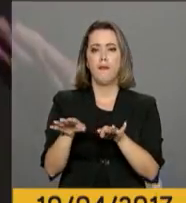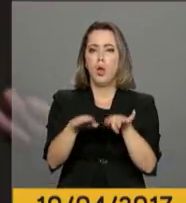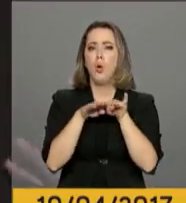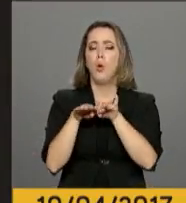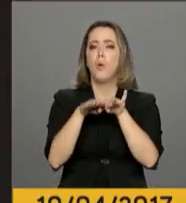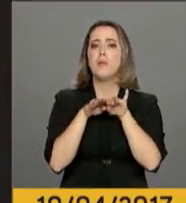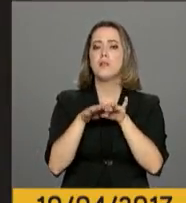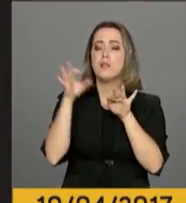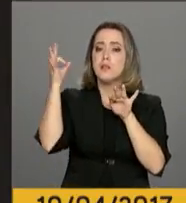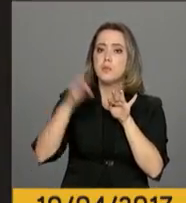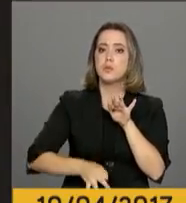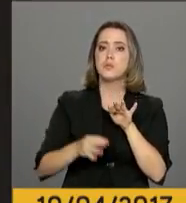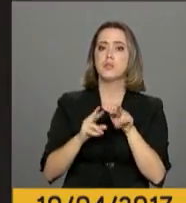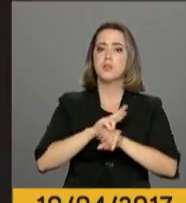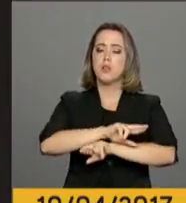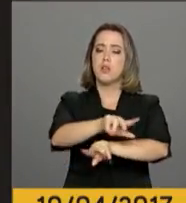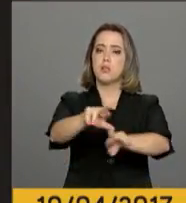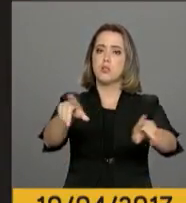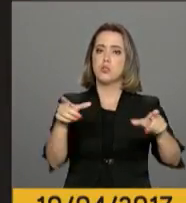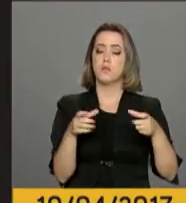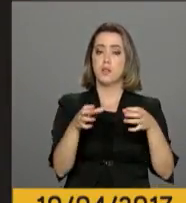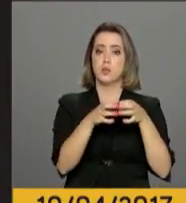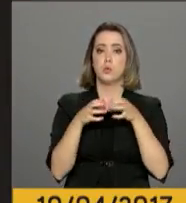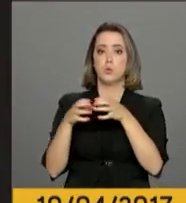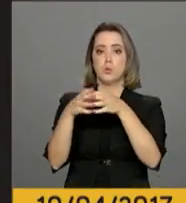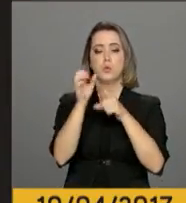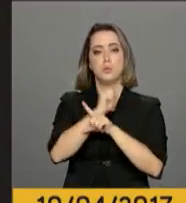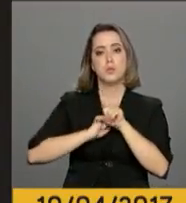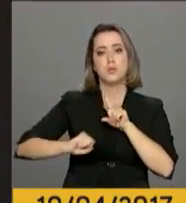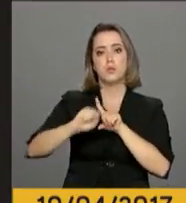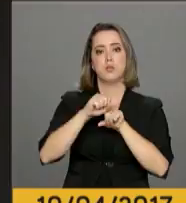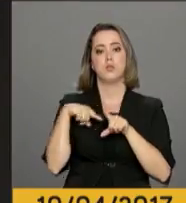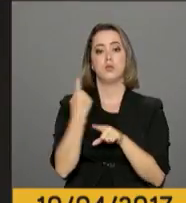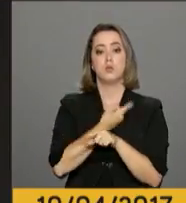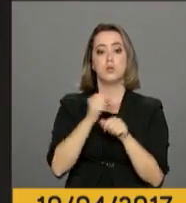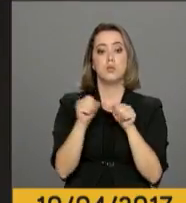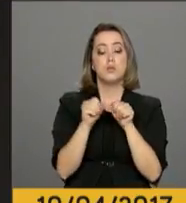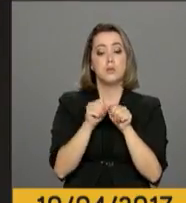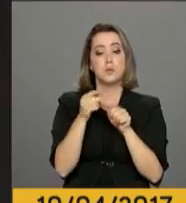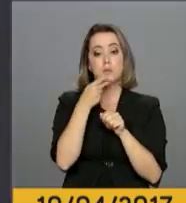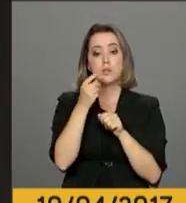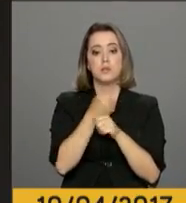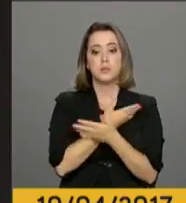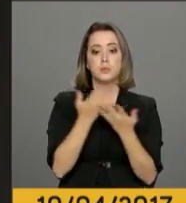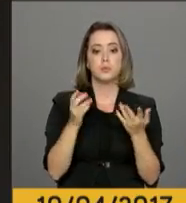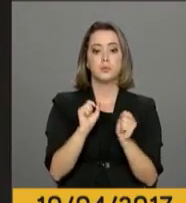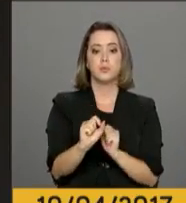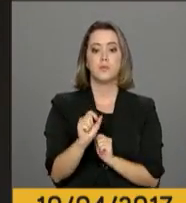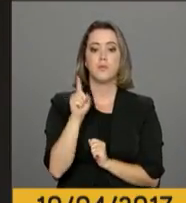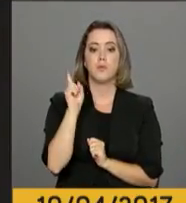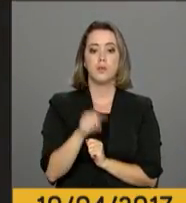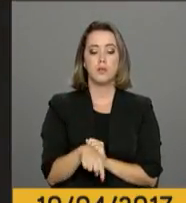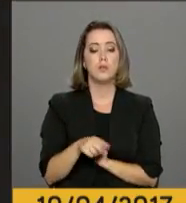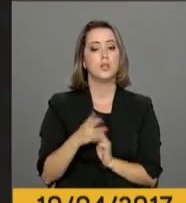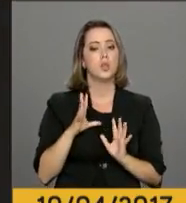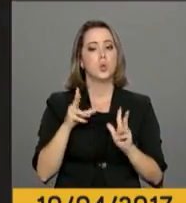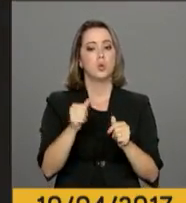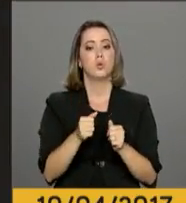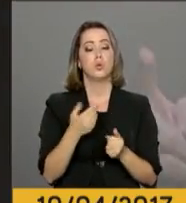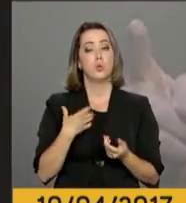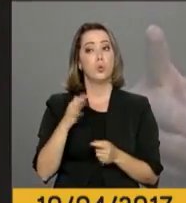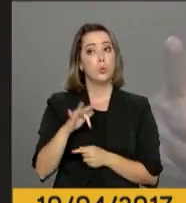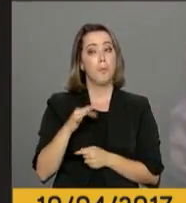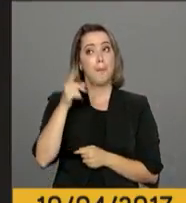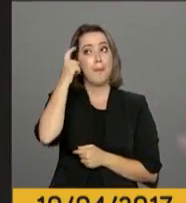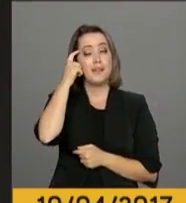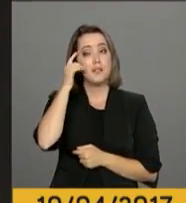equilíbrio absoluto entre os vários setores sociais. Portanto, isso que nós estamos fazendo, meus senhores e minhas senhoras, é tudo em favor do